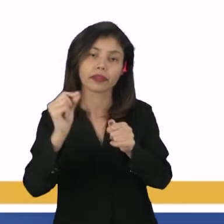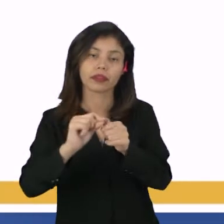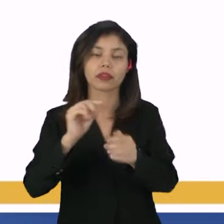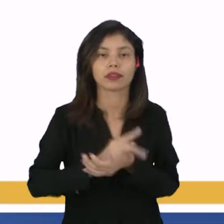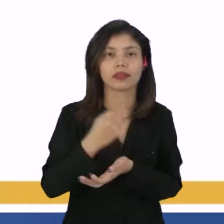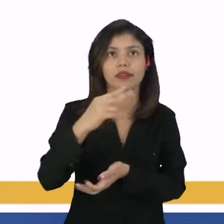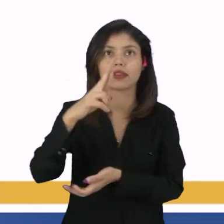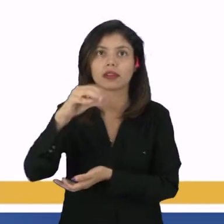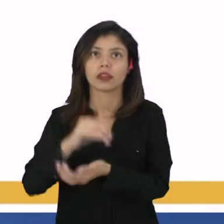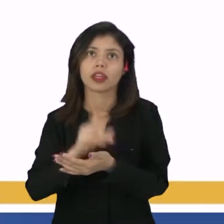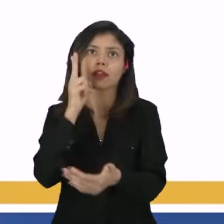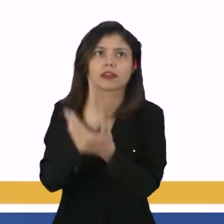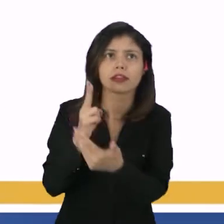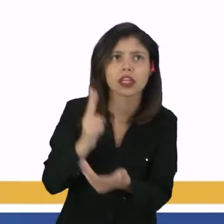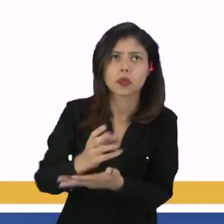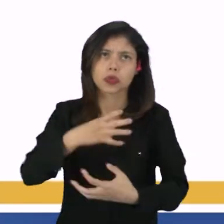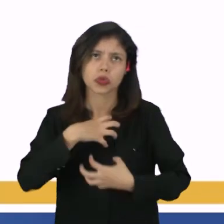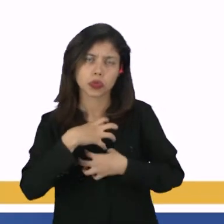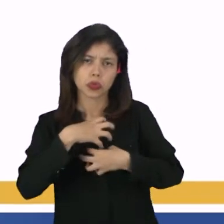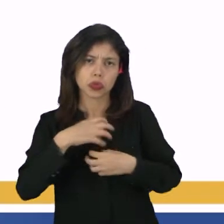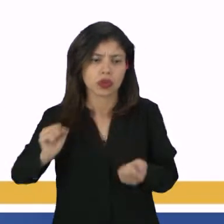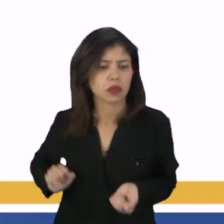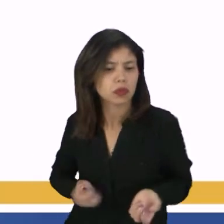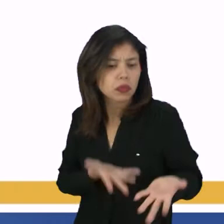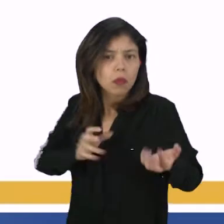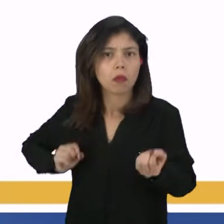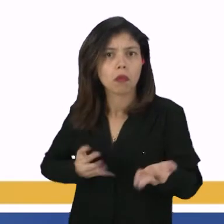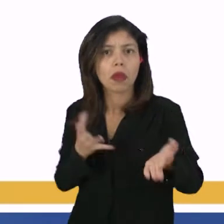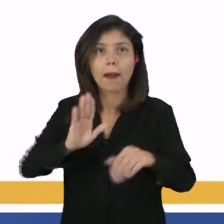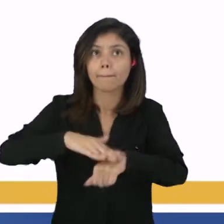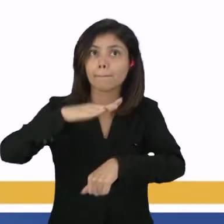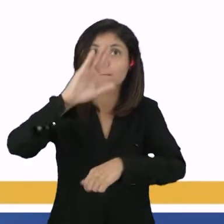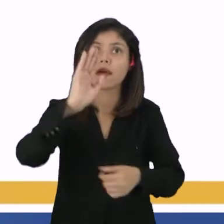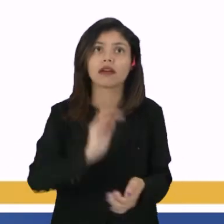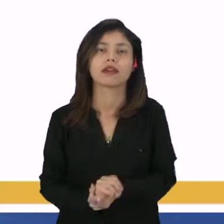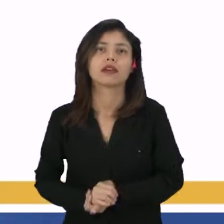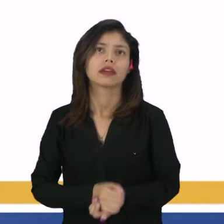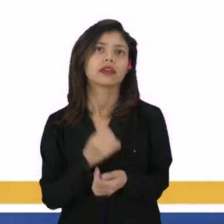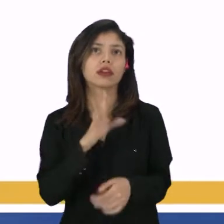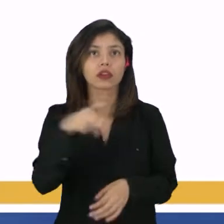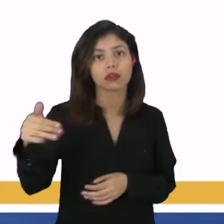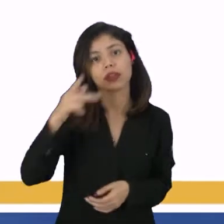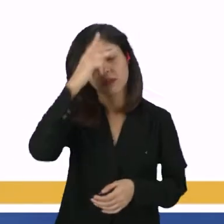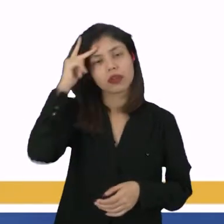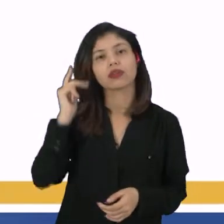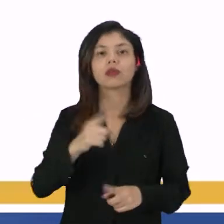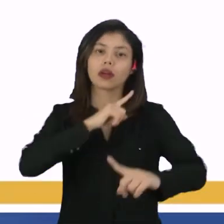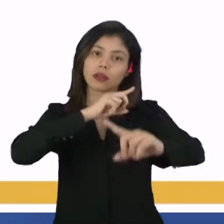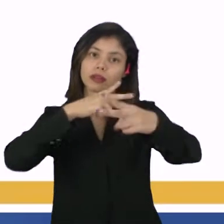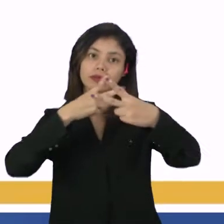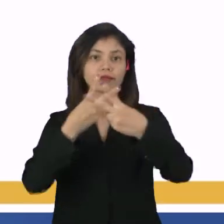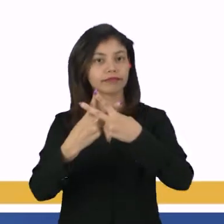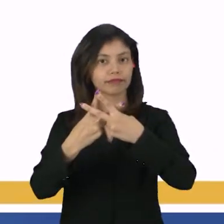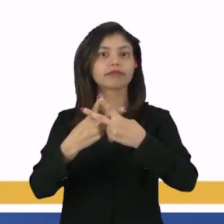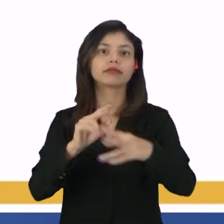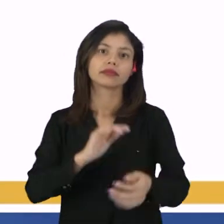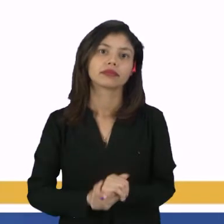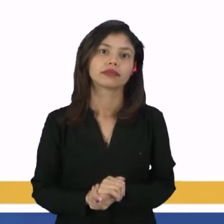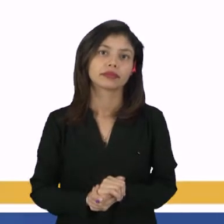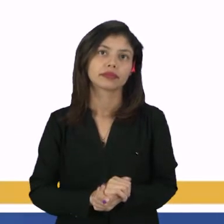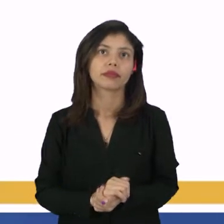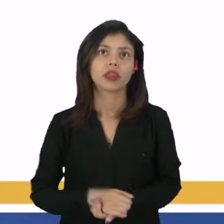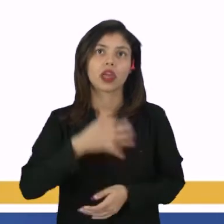no post. São sempre no sentido de estimulá-lo a postar mais e aí, quando ele é condenado, as pessoas ficam com